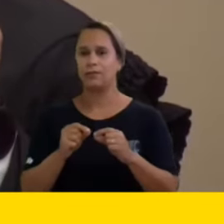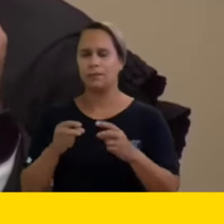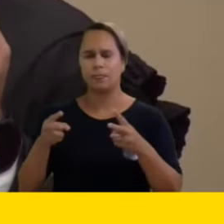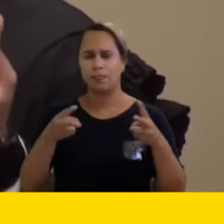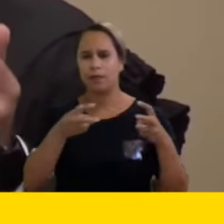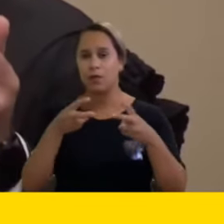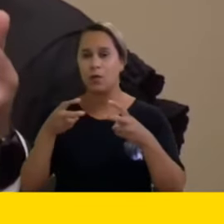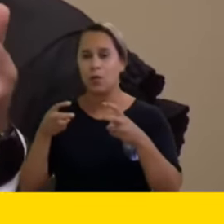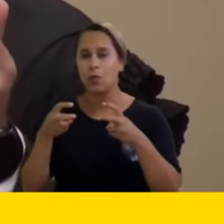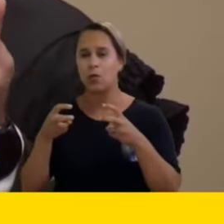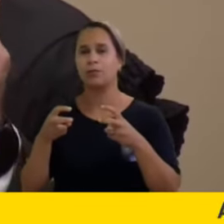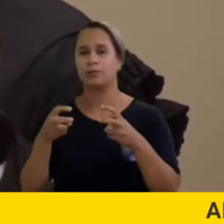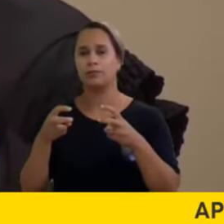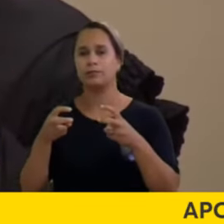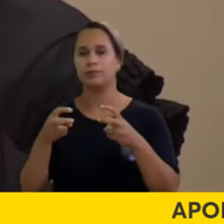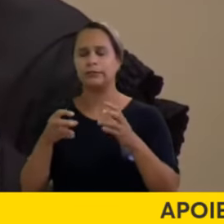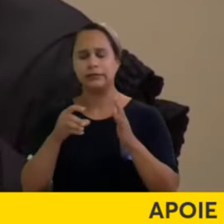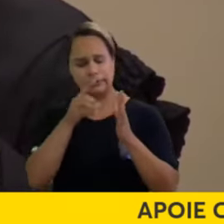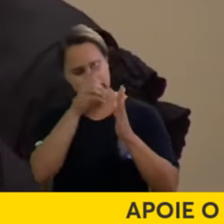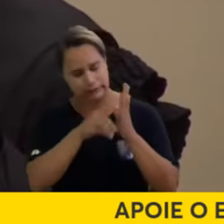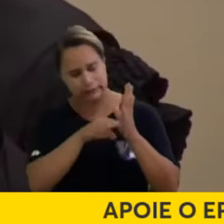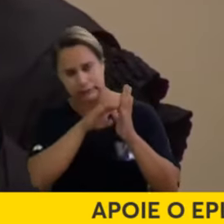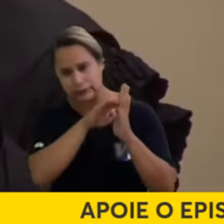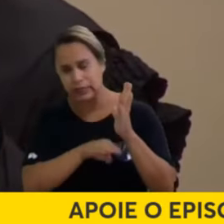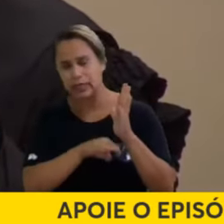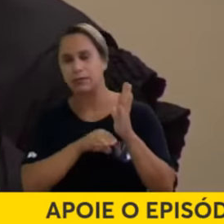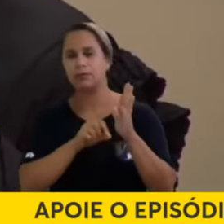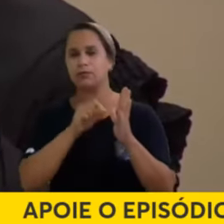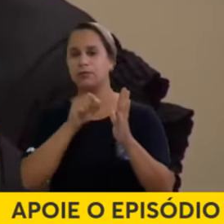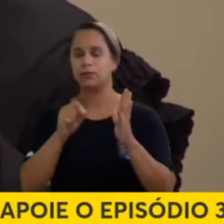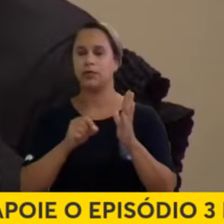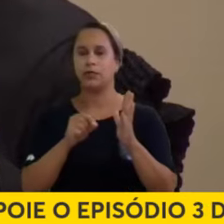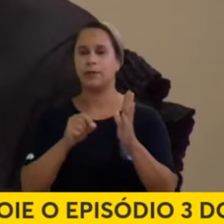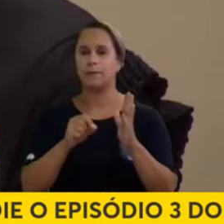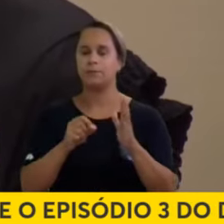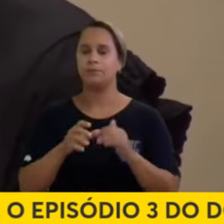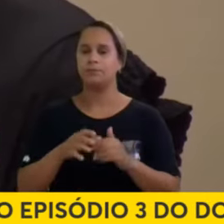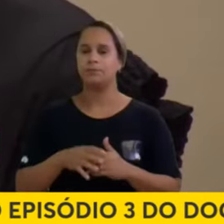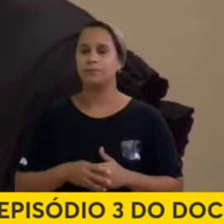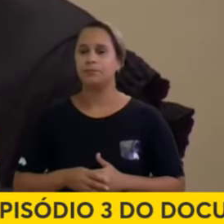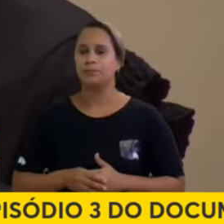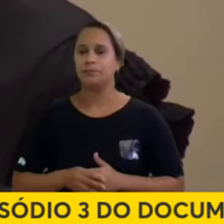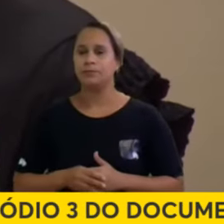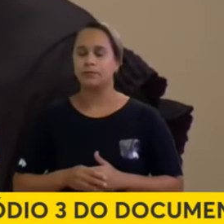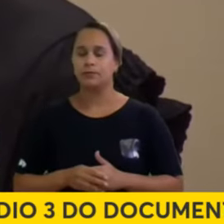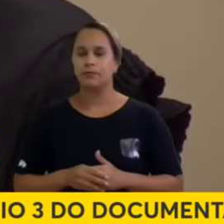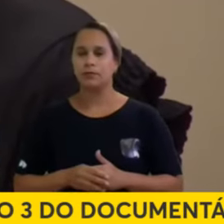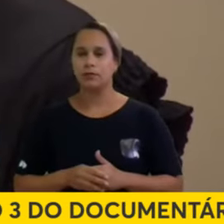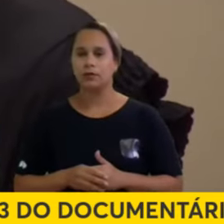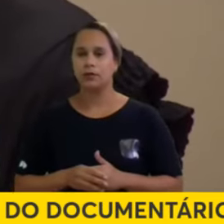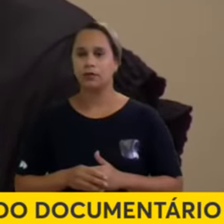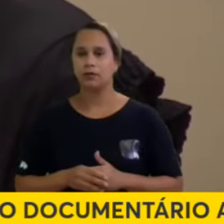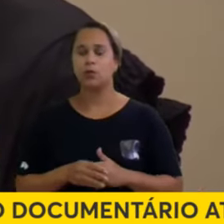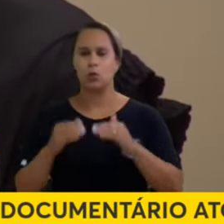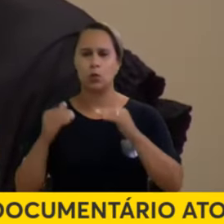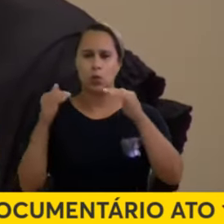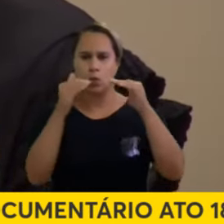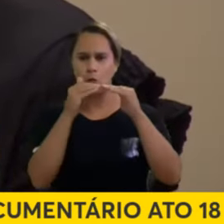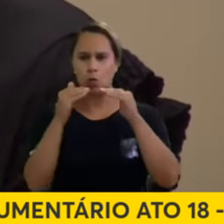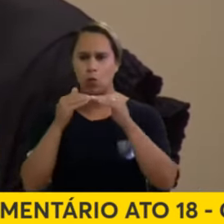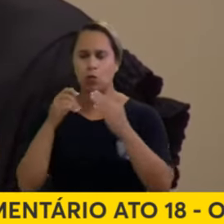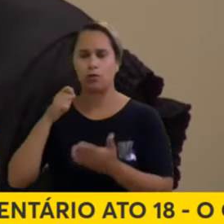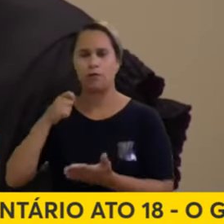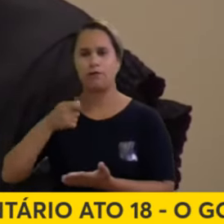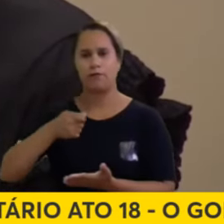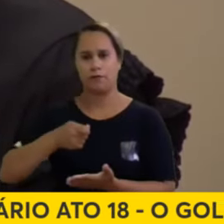podemos ao efetuar os mencionados acordos para a composição judicial dos débitos e ainda que esses Tais acordos tenham sido firmados possam